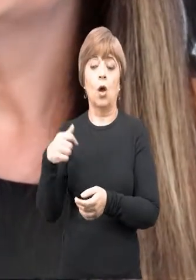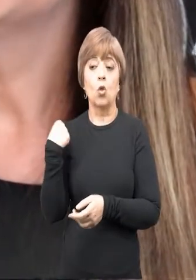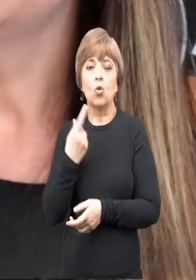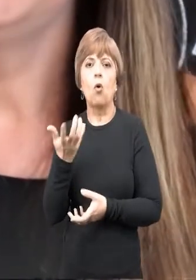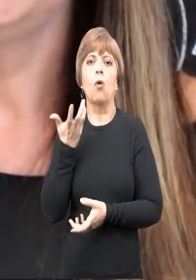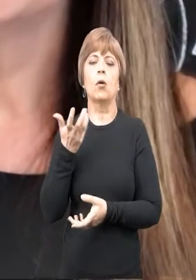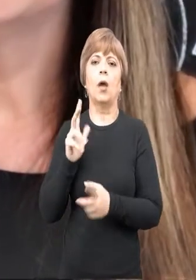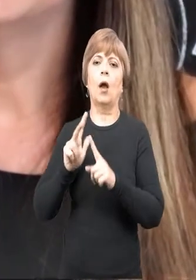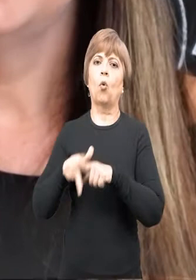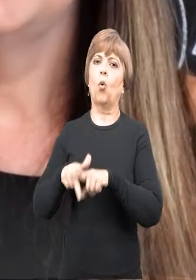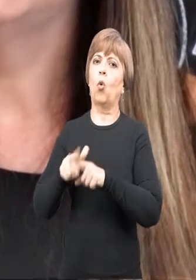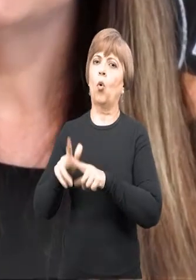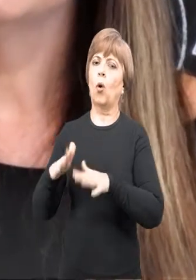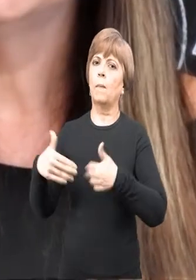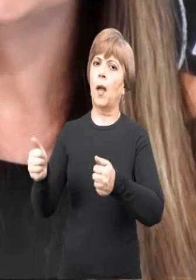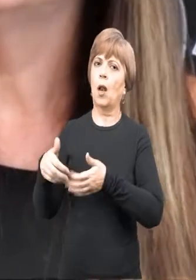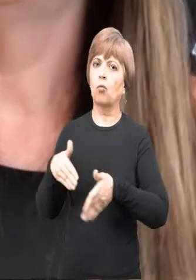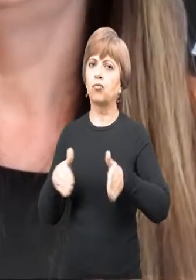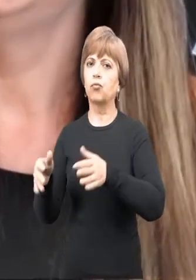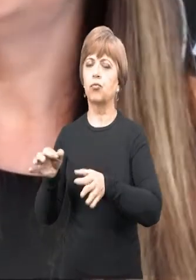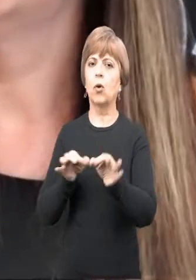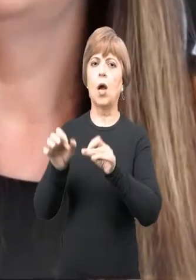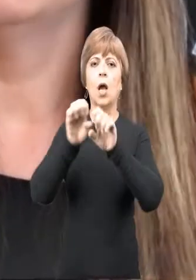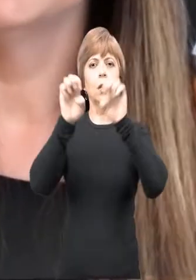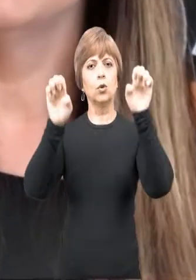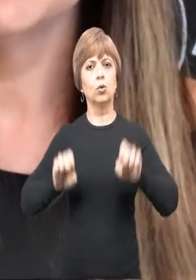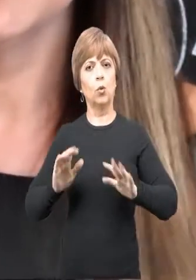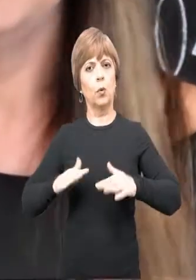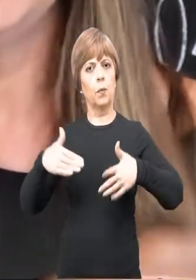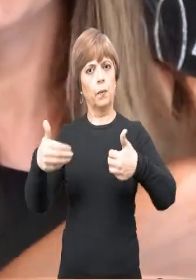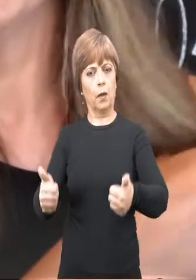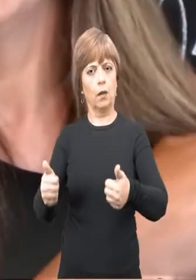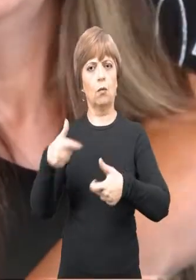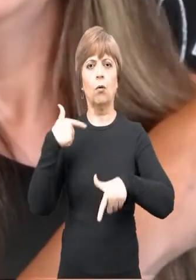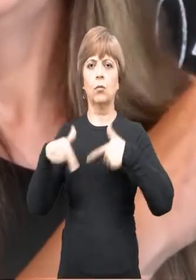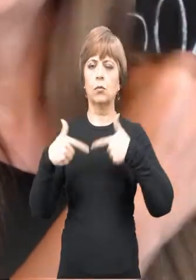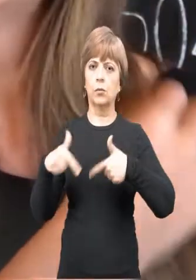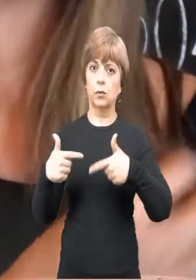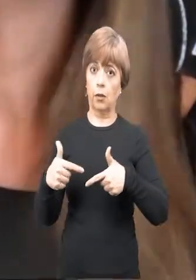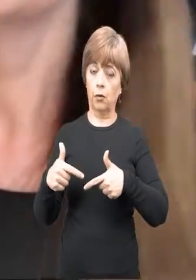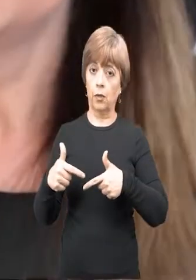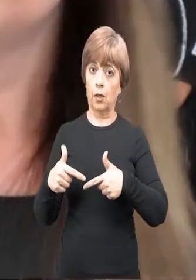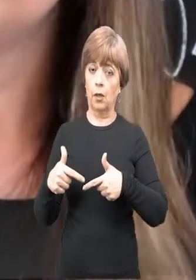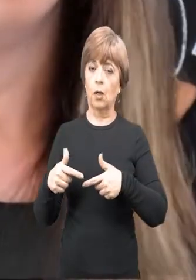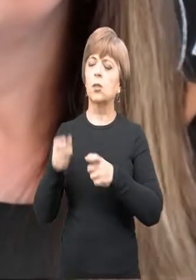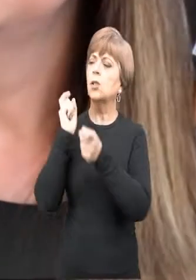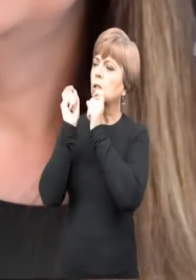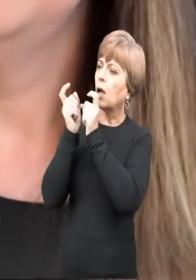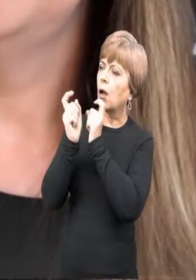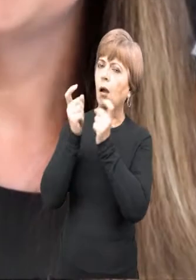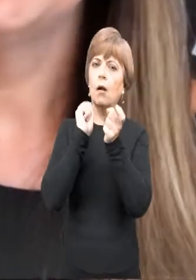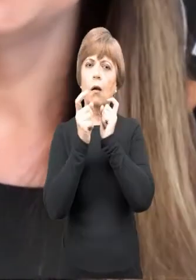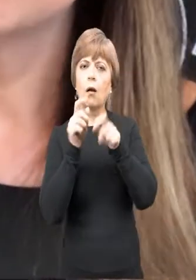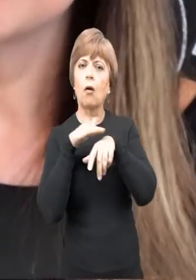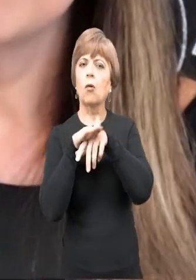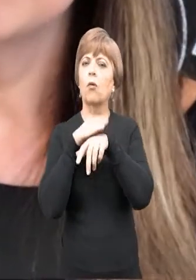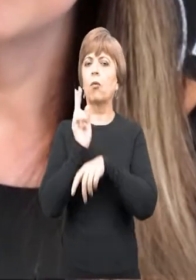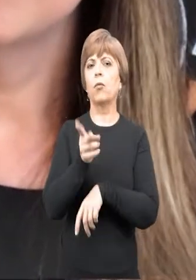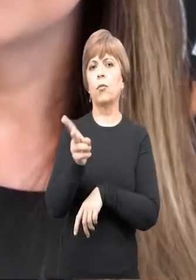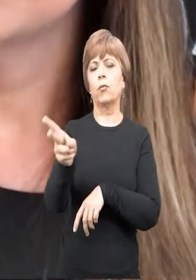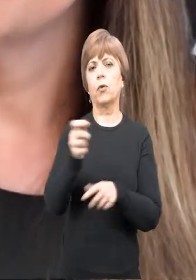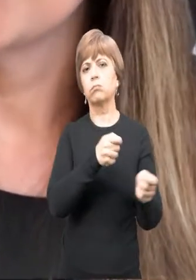busca esse caminho estruturante da política, estruturante dos serviços, através de um diálogo